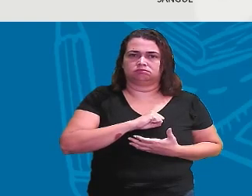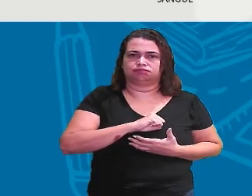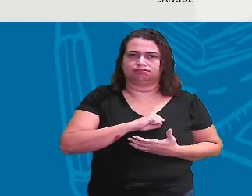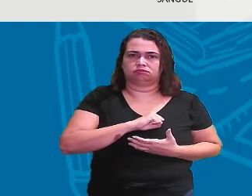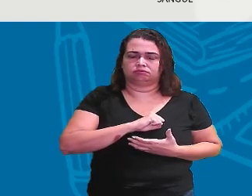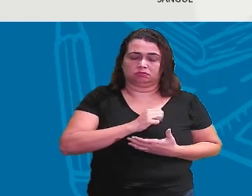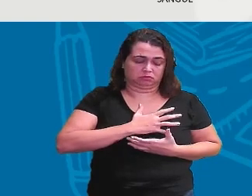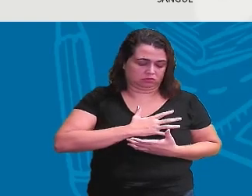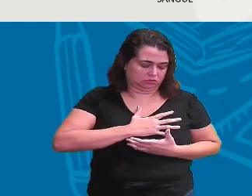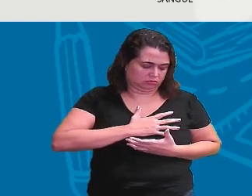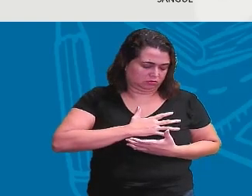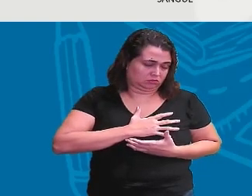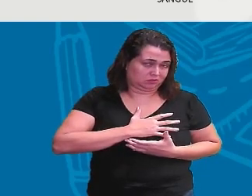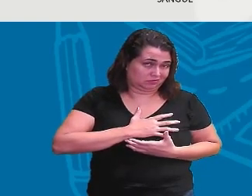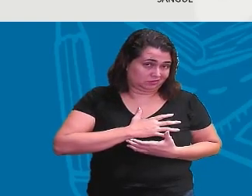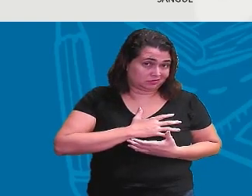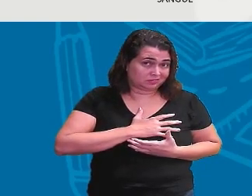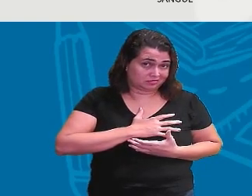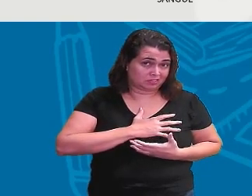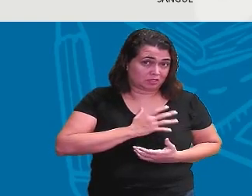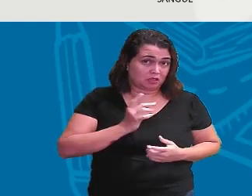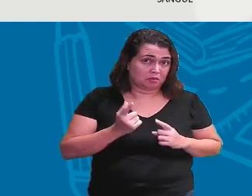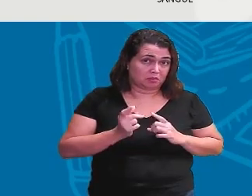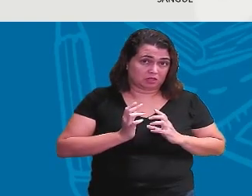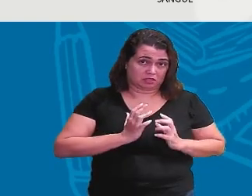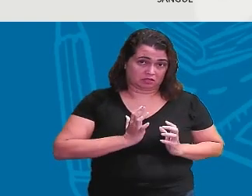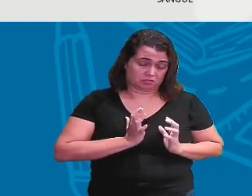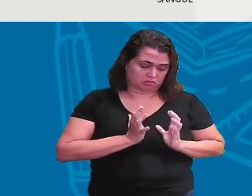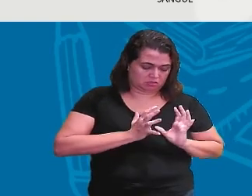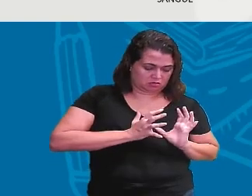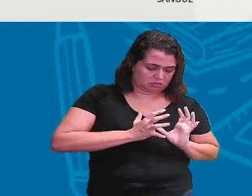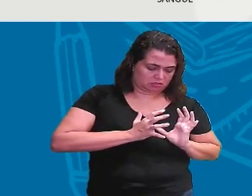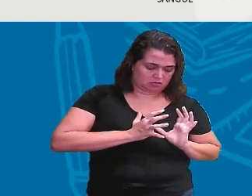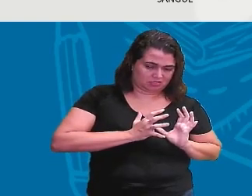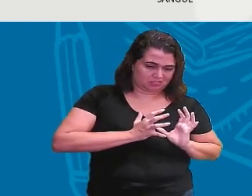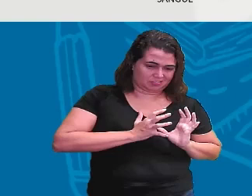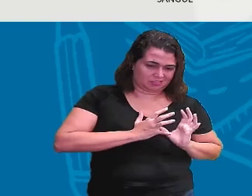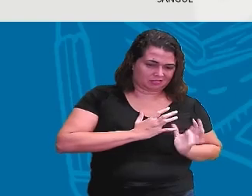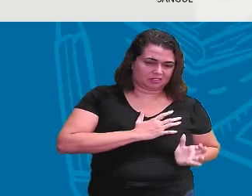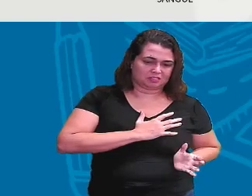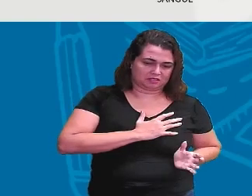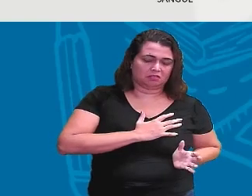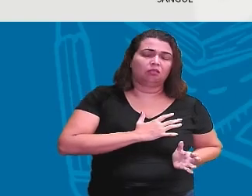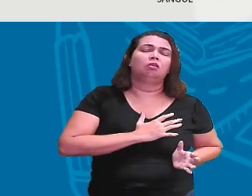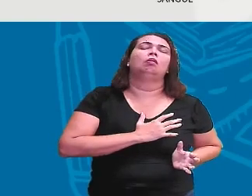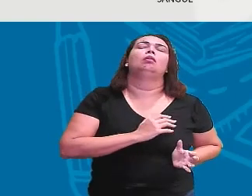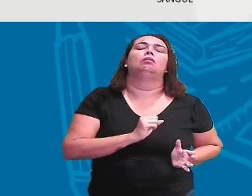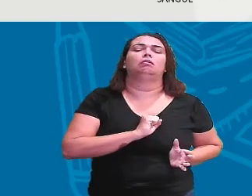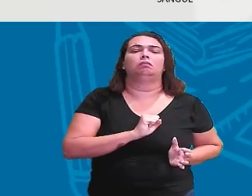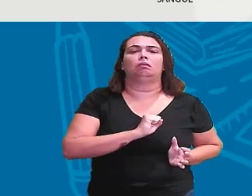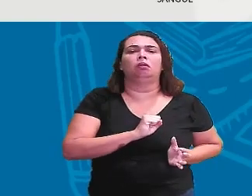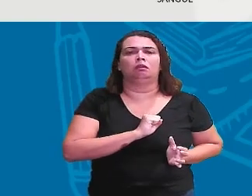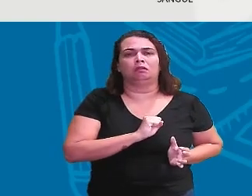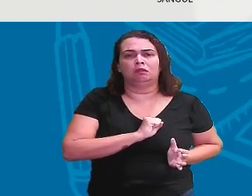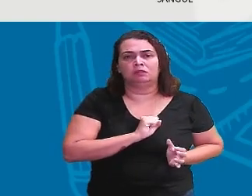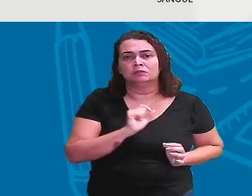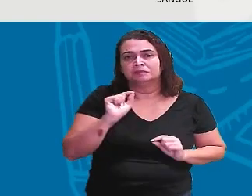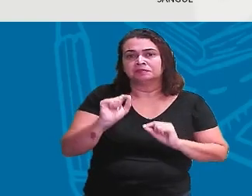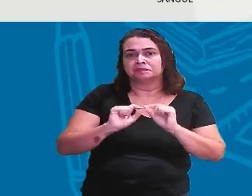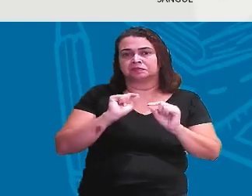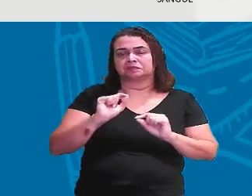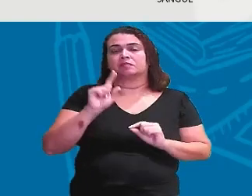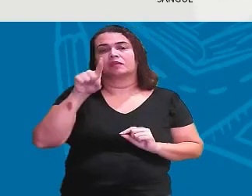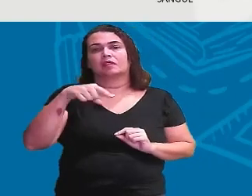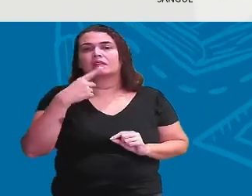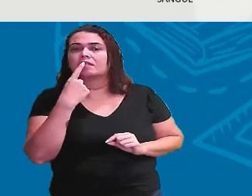as batidas do nosso coração, tá certo? E essas batidas do nosso coração é justamente ele bombeando, tá